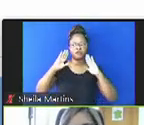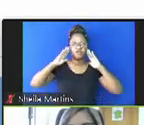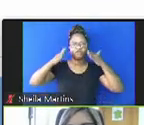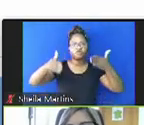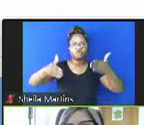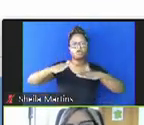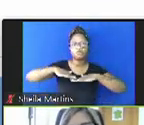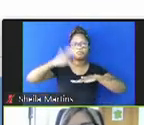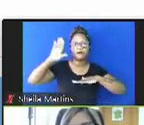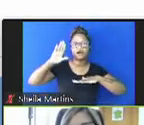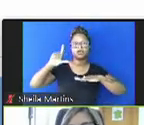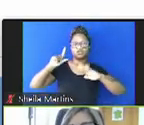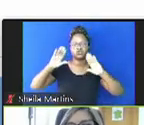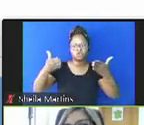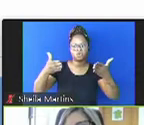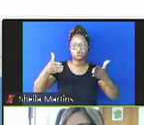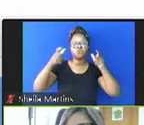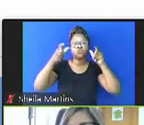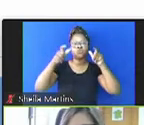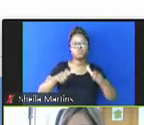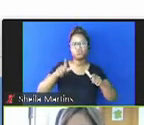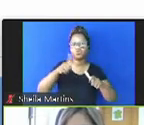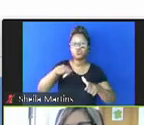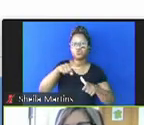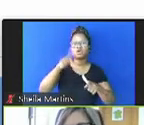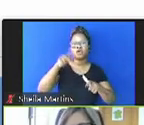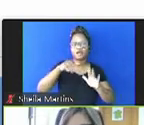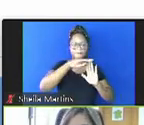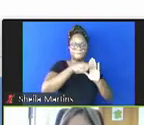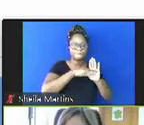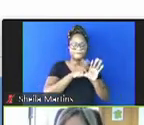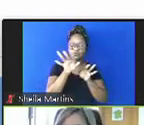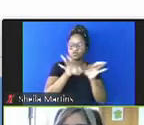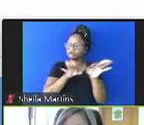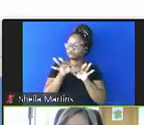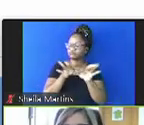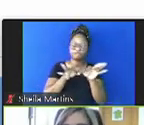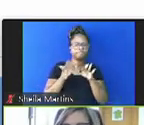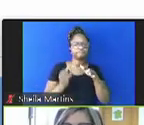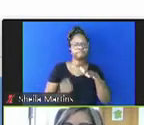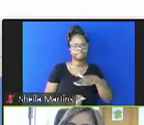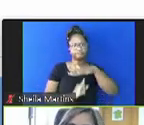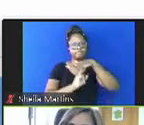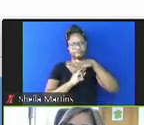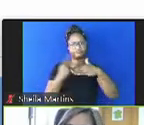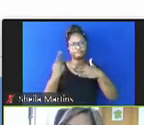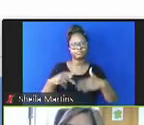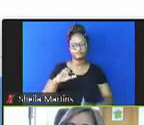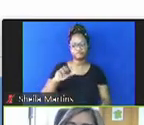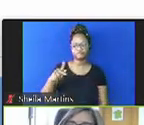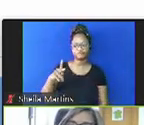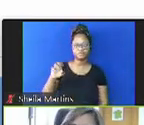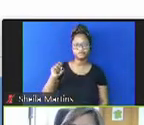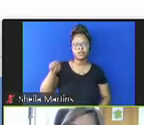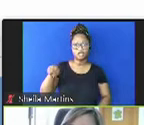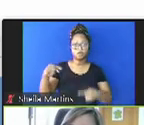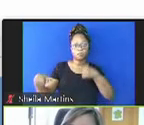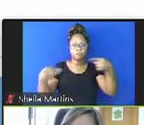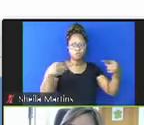no PRINT, que é o nosso grande projeto institucional aqui na CAPES, como uma política